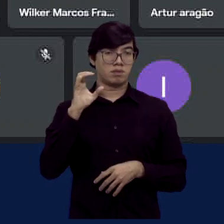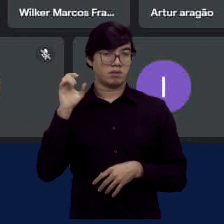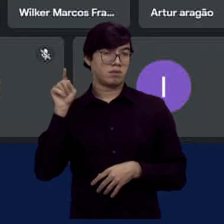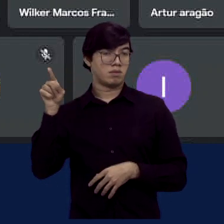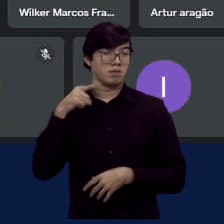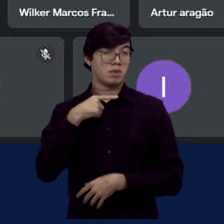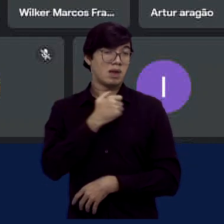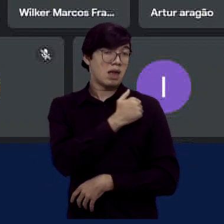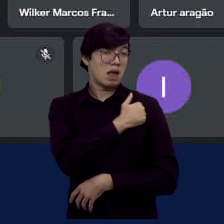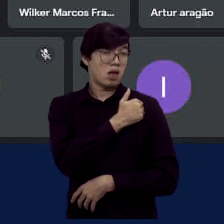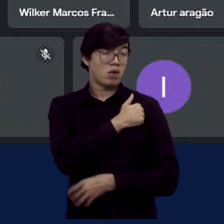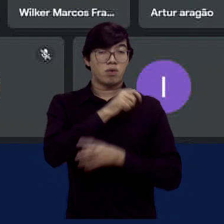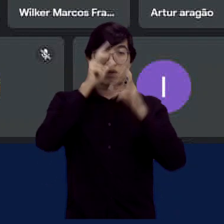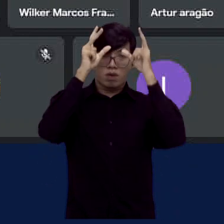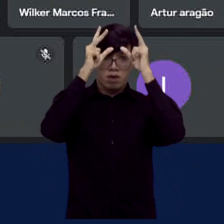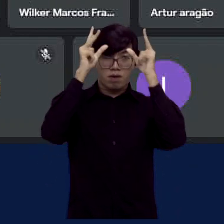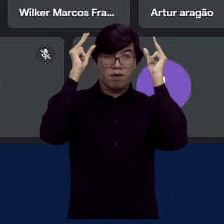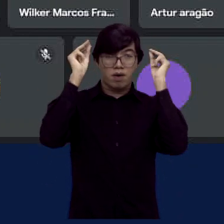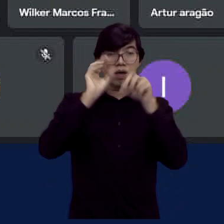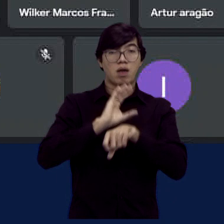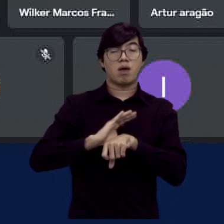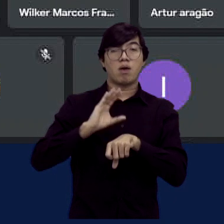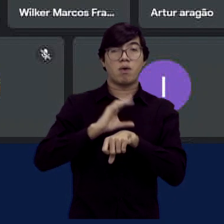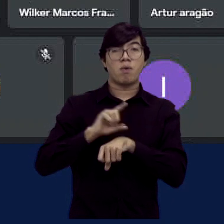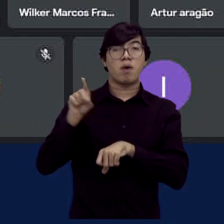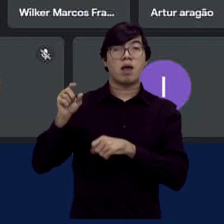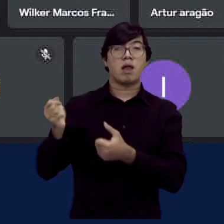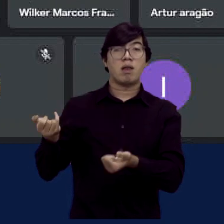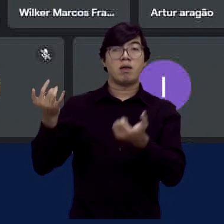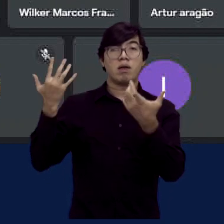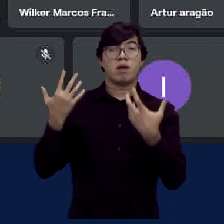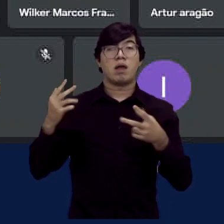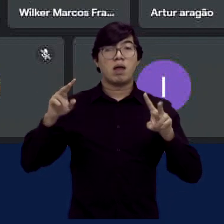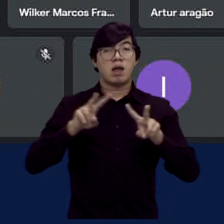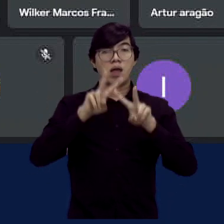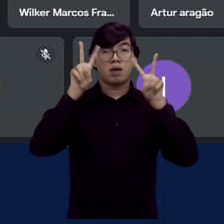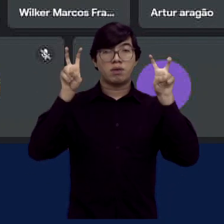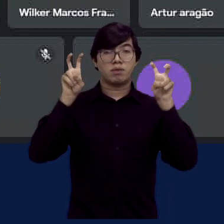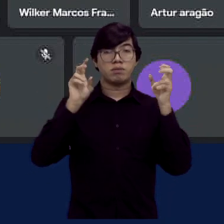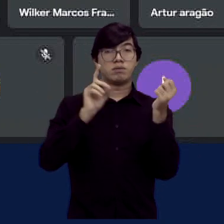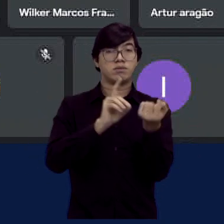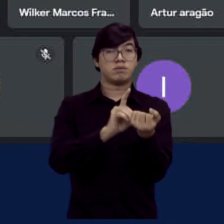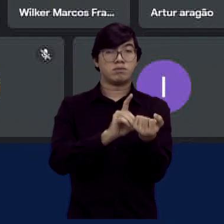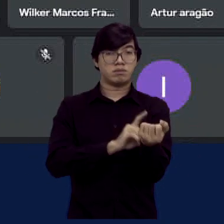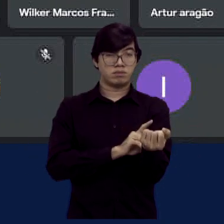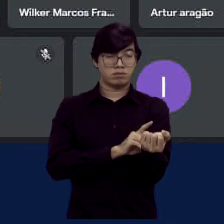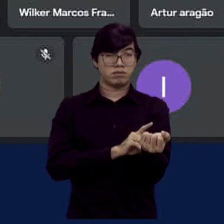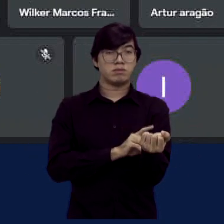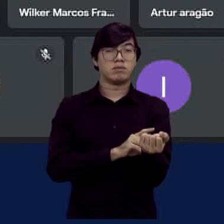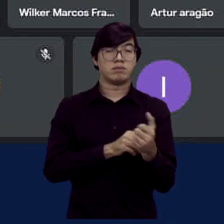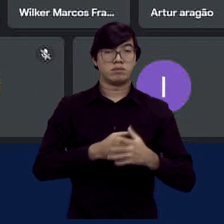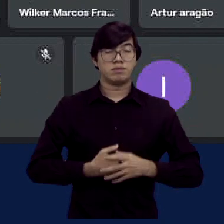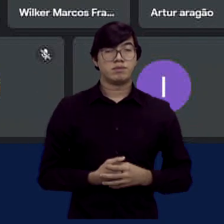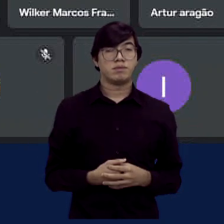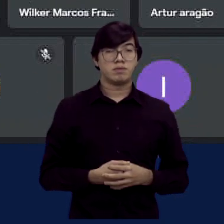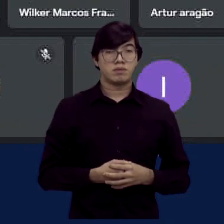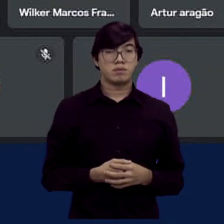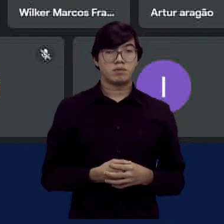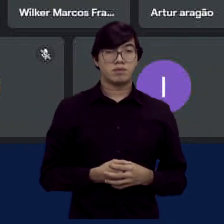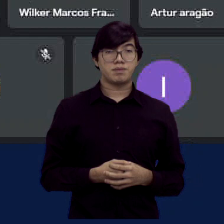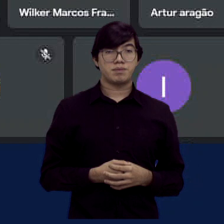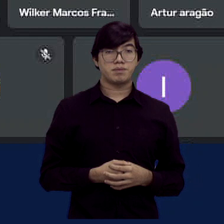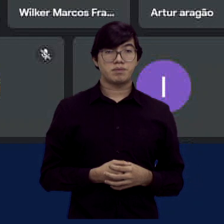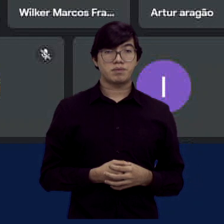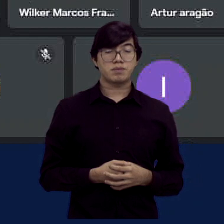ela queria tratar sobre diabetes. E ela queria tratar, inclusive, ela queria que a linguagem pudesse